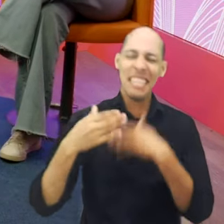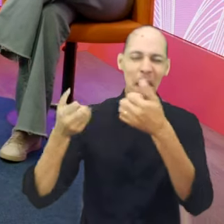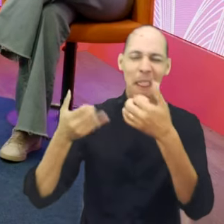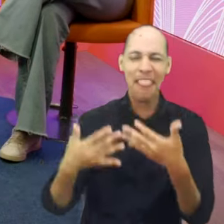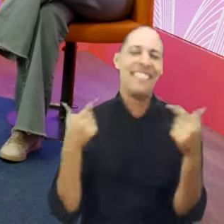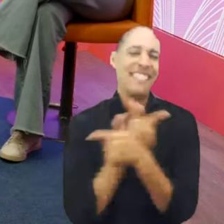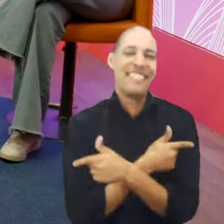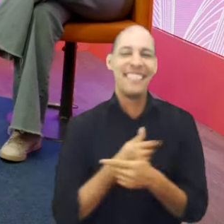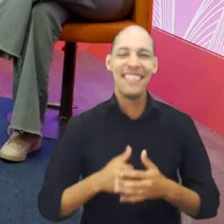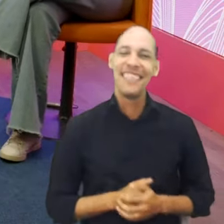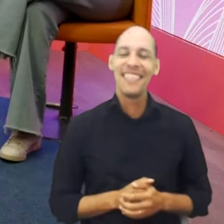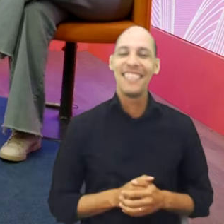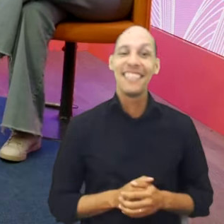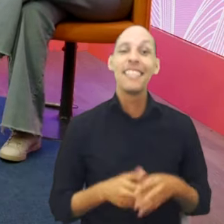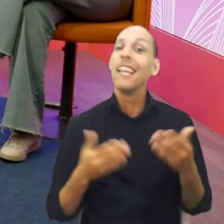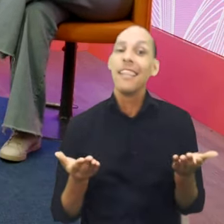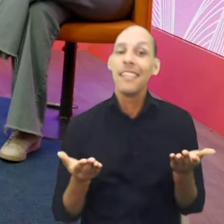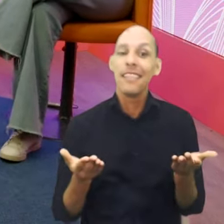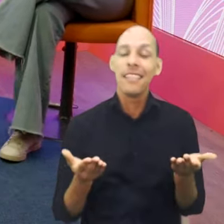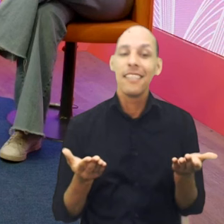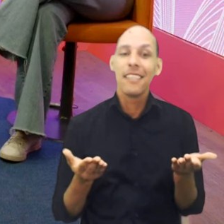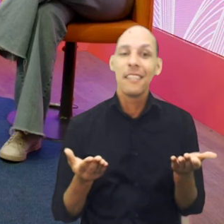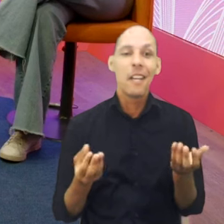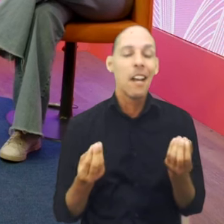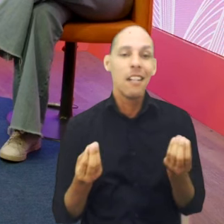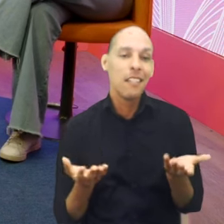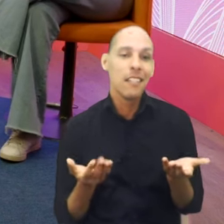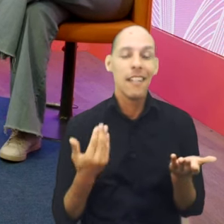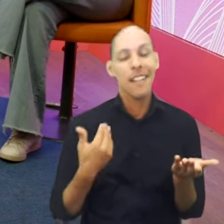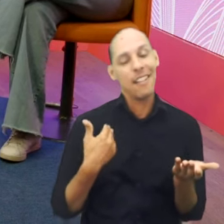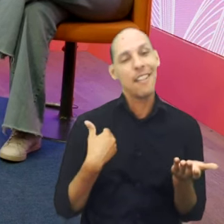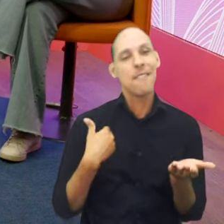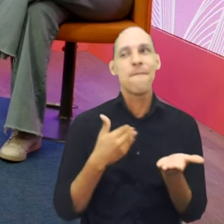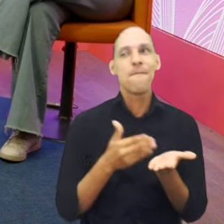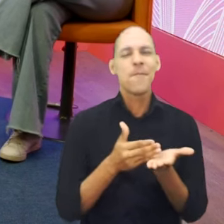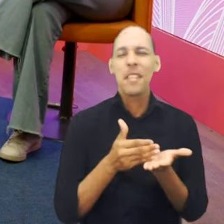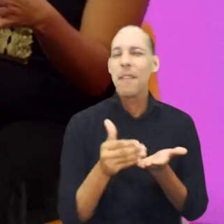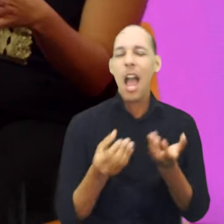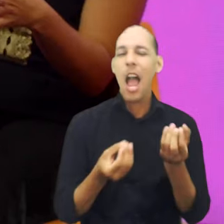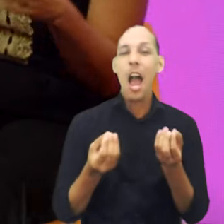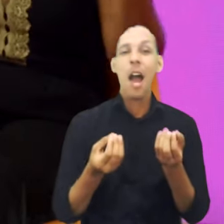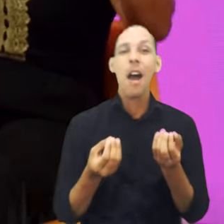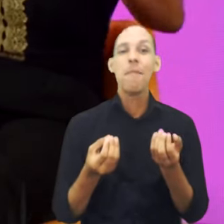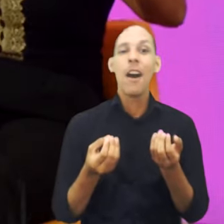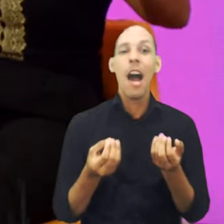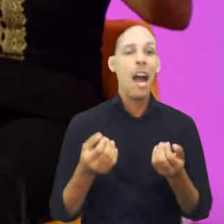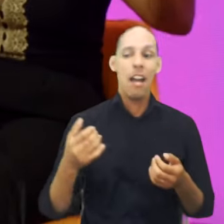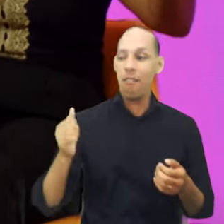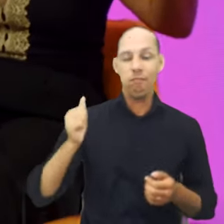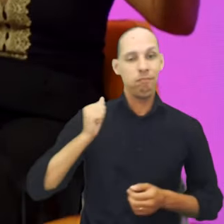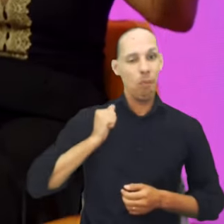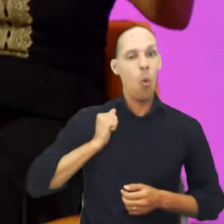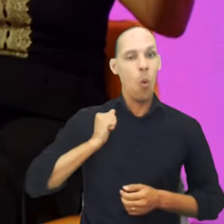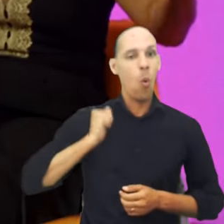melhor para ver se eu me encaixo aí. E aí, justamente com isso, eu comecei. Então, eu ia com a minha filha no carrinho, com as sacolas